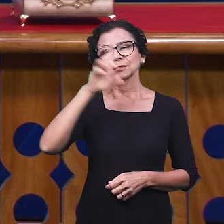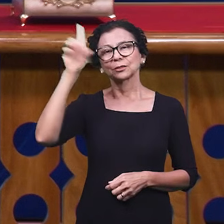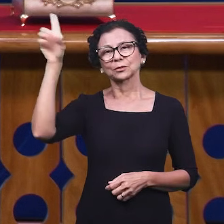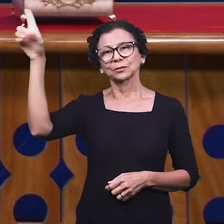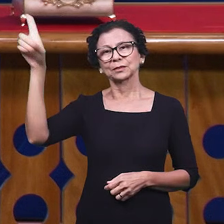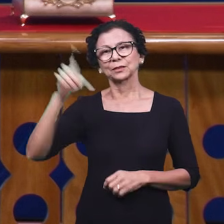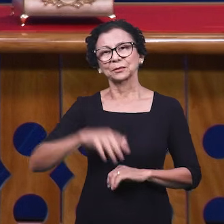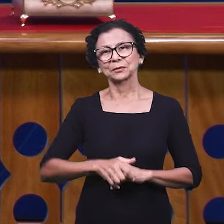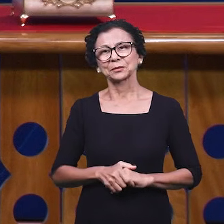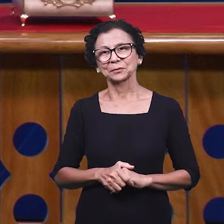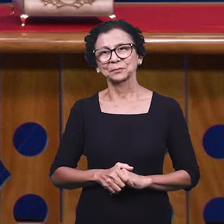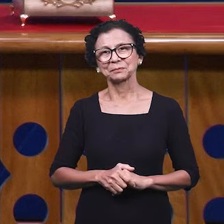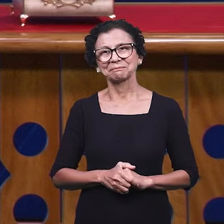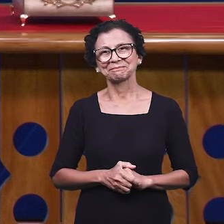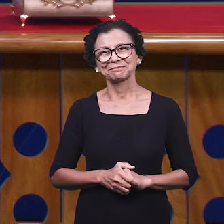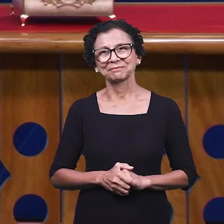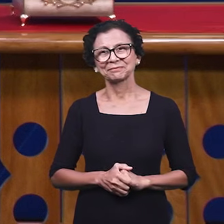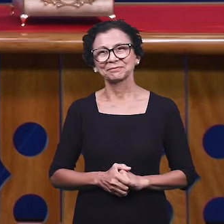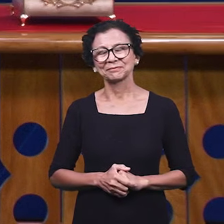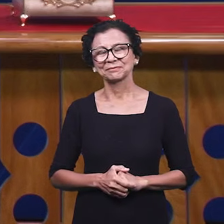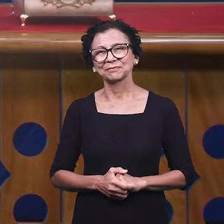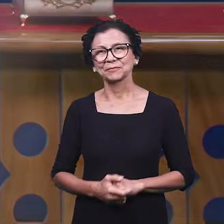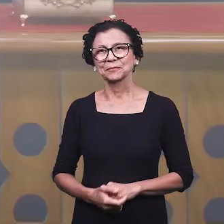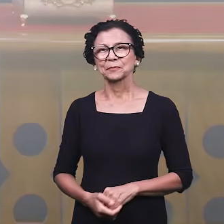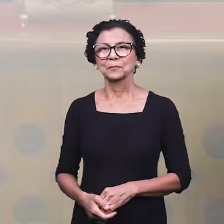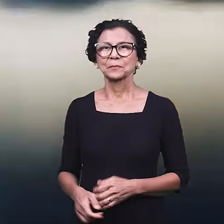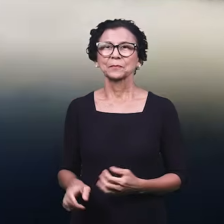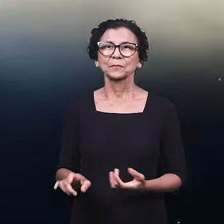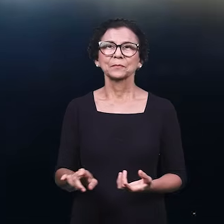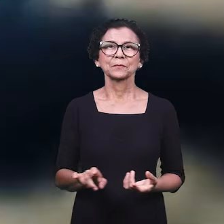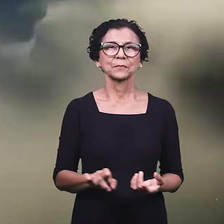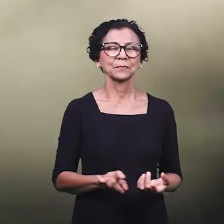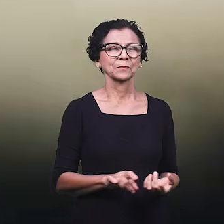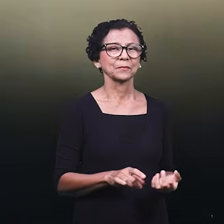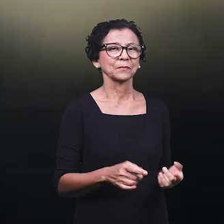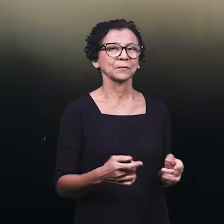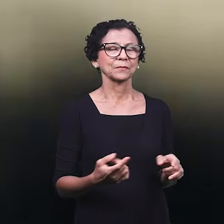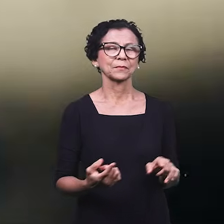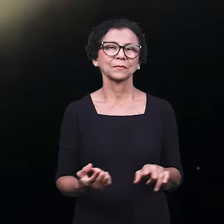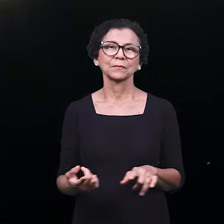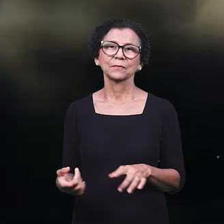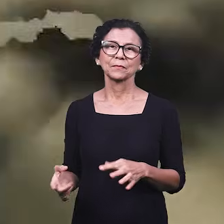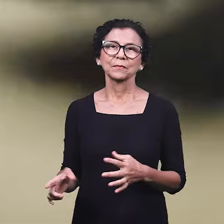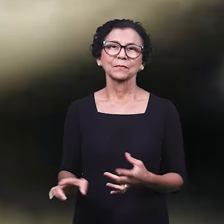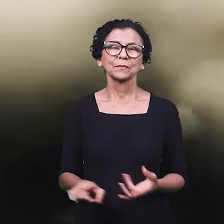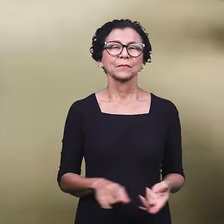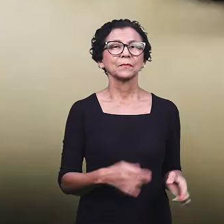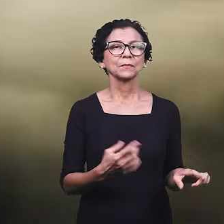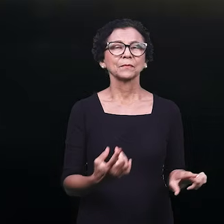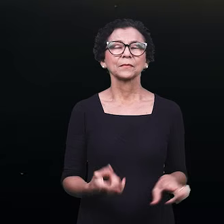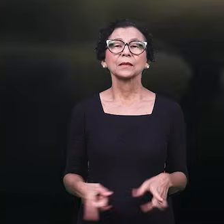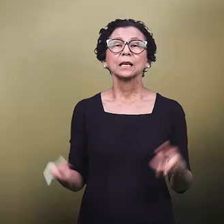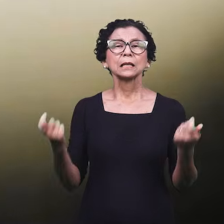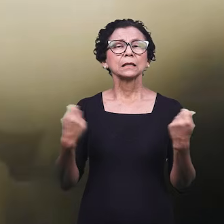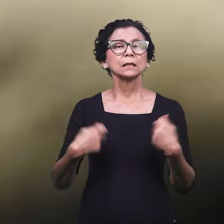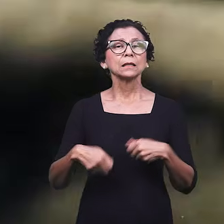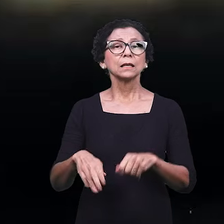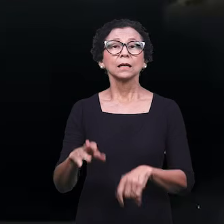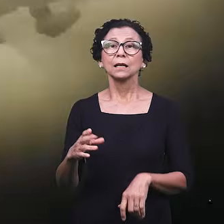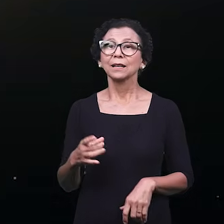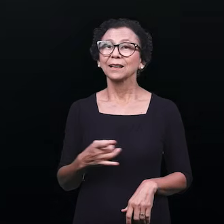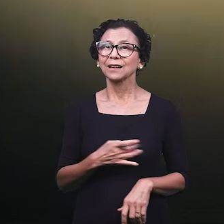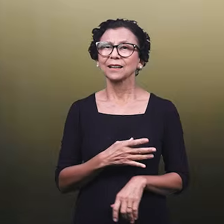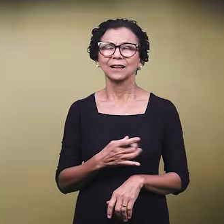rei vai te atender. Vamos ouvir um louvor. Não há o que temer